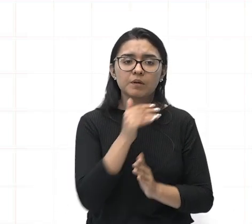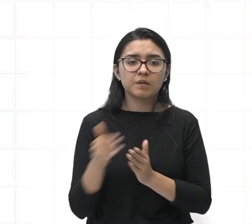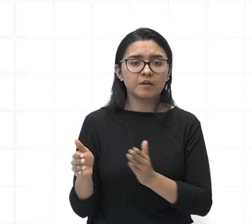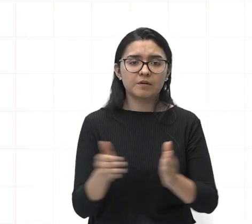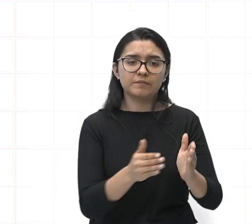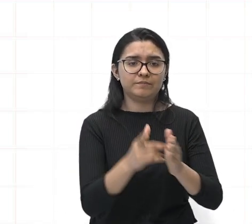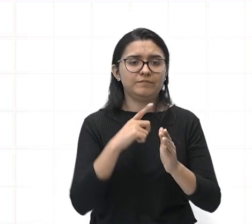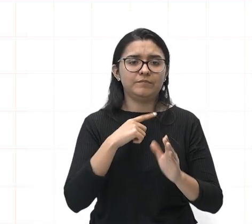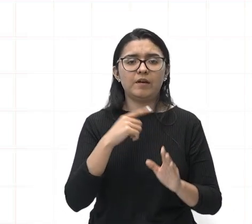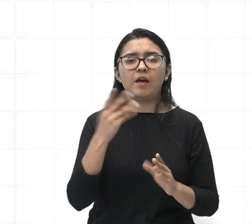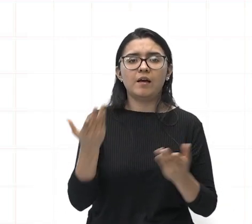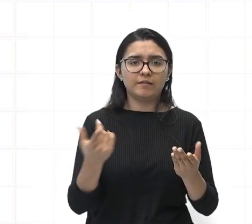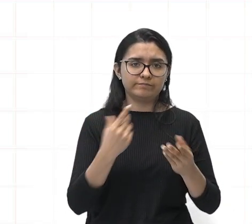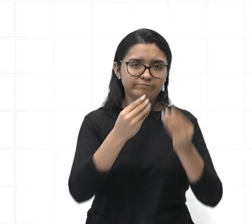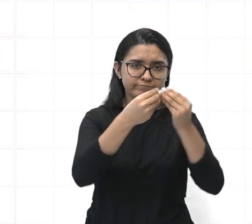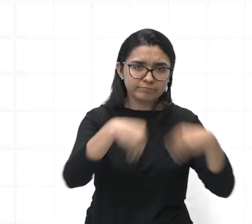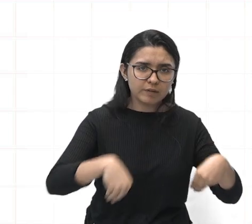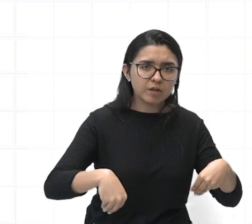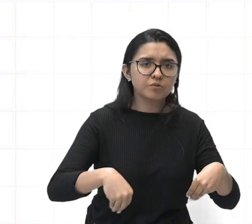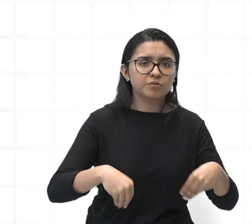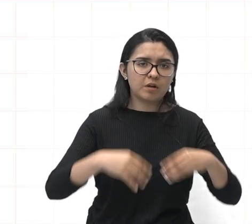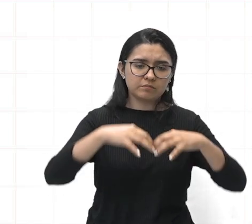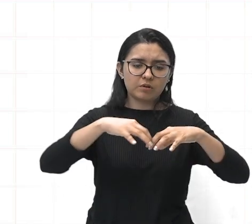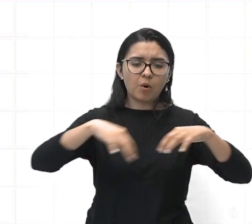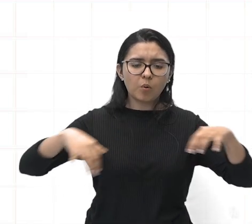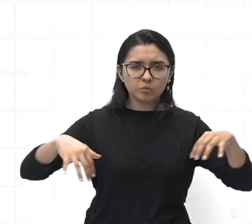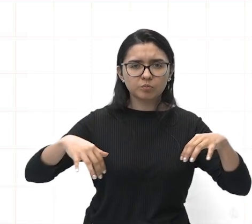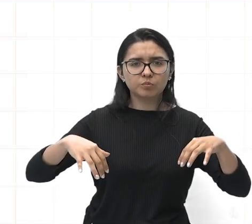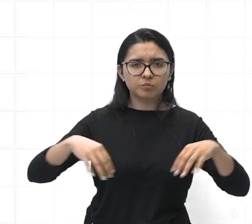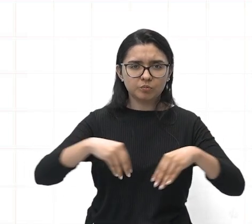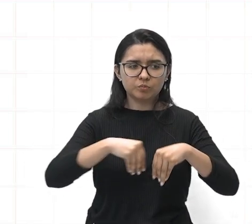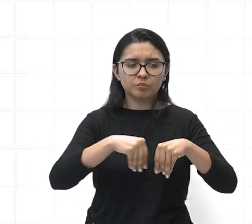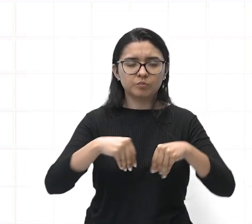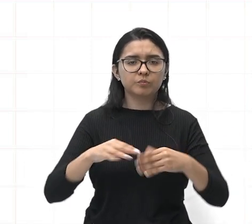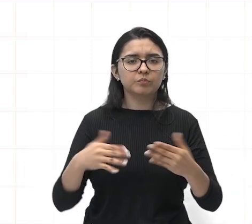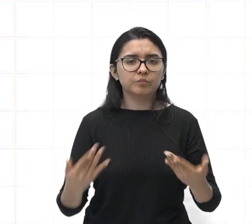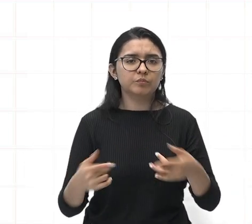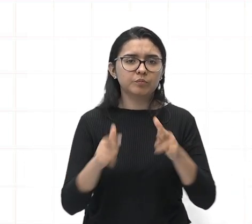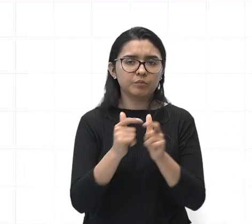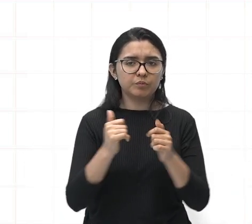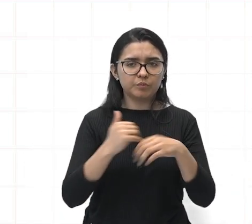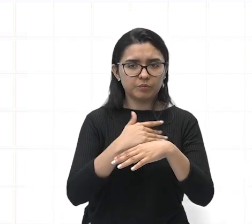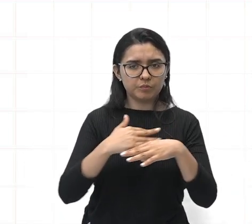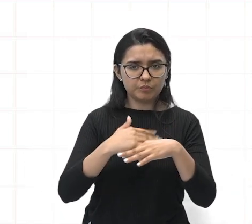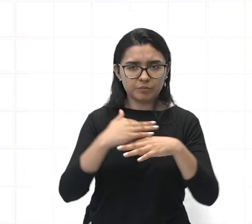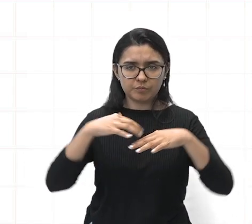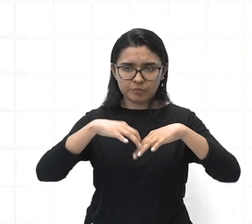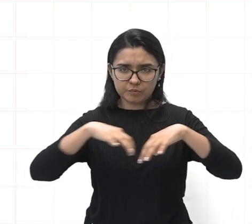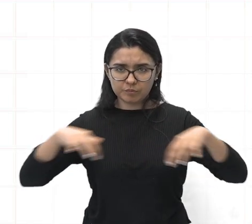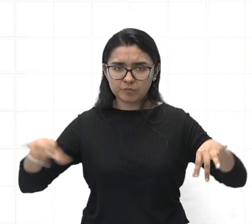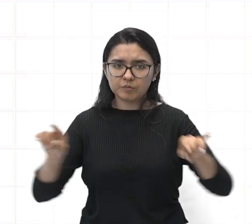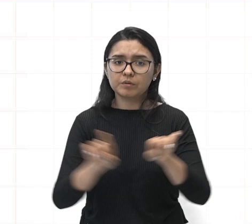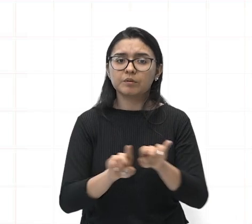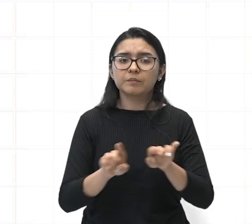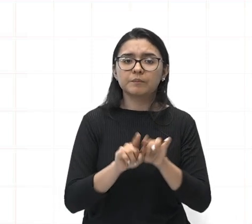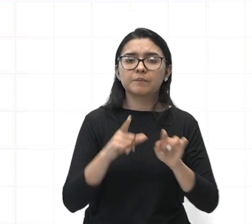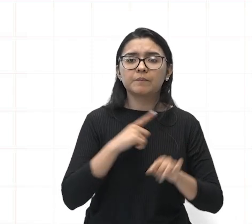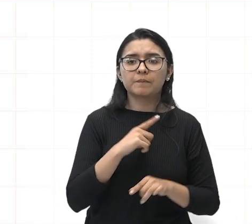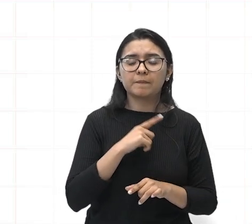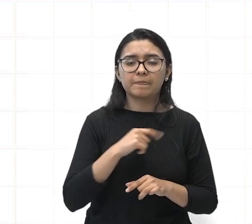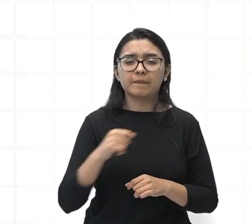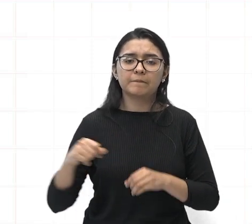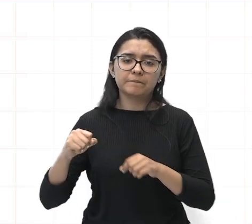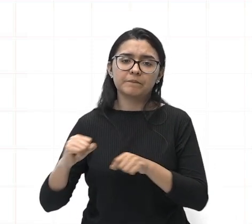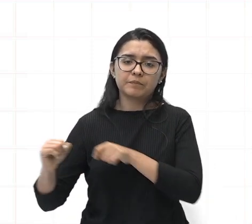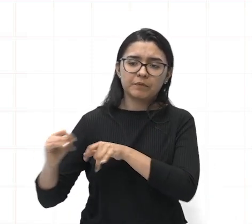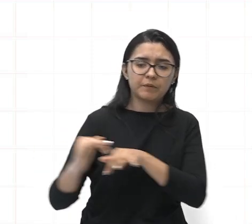mais vulneráveis aos processos de erosão. A expansão urbana, ela acaba ocasionando, né, a ocupação de